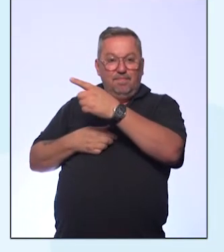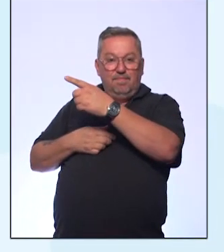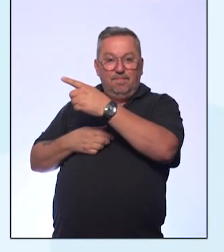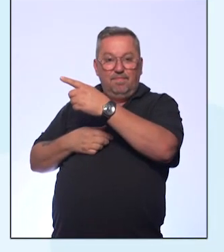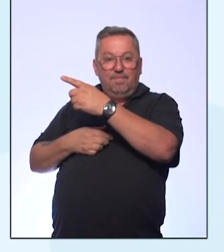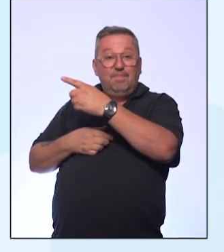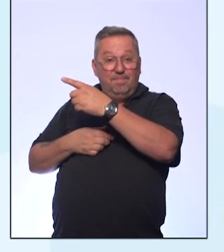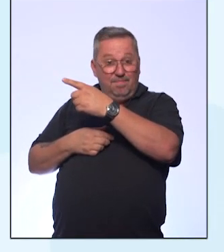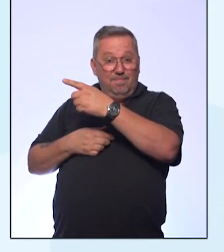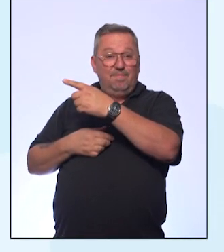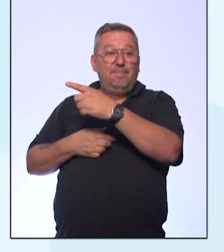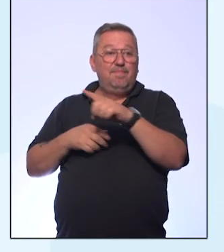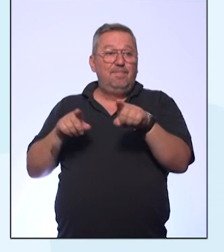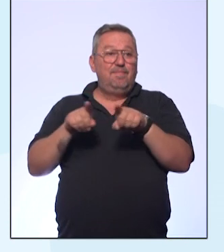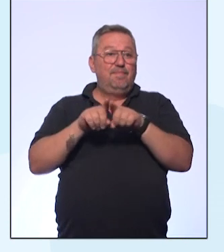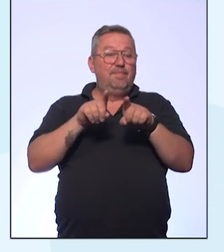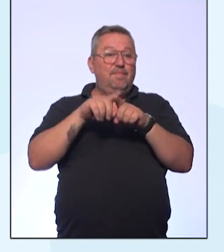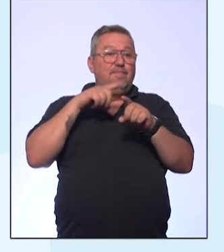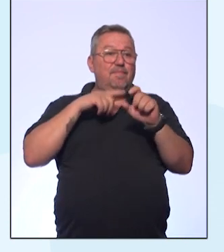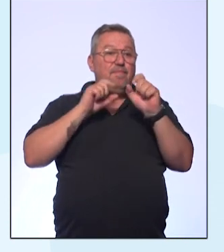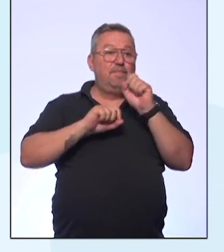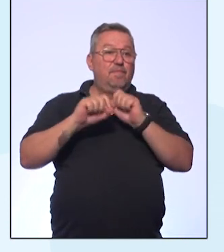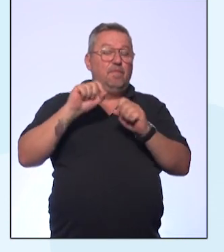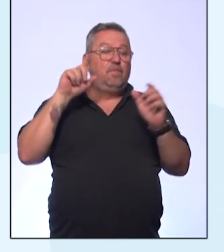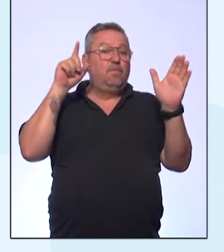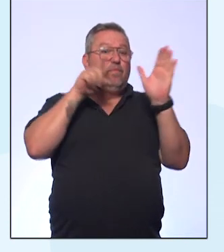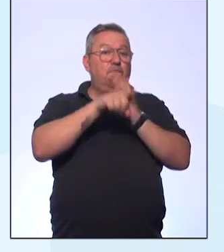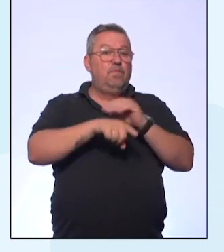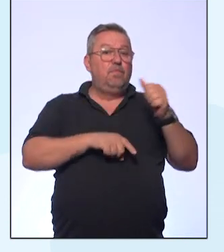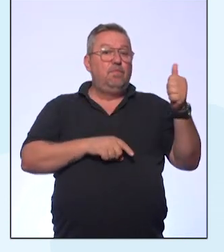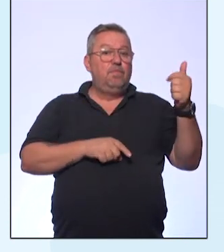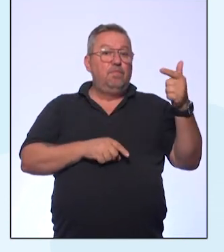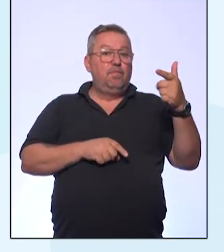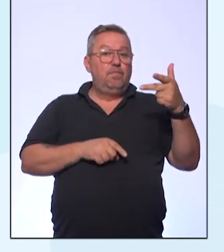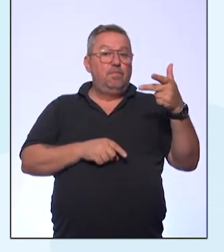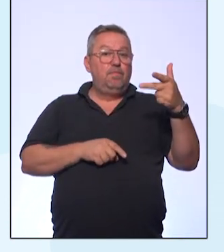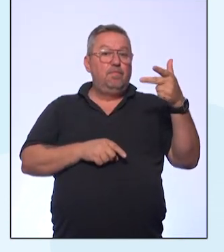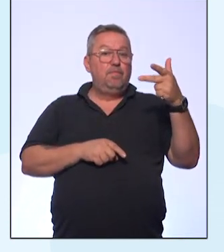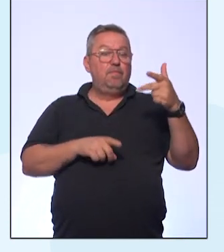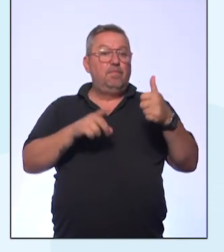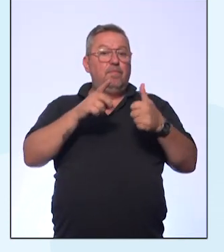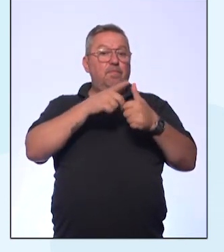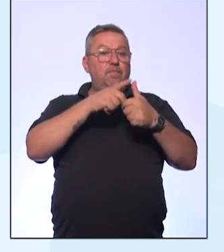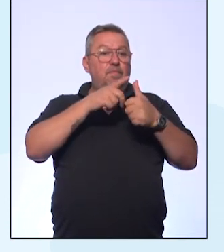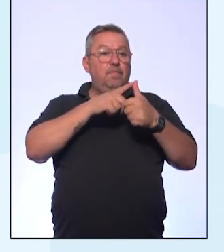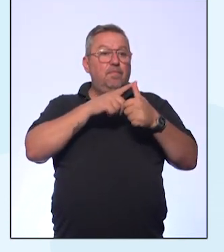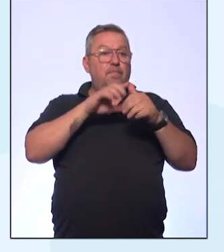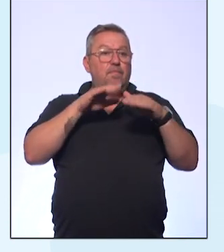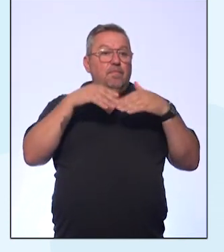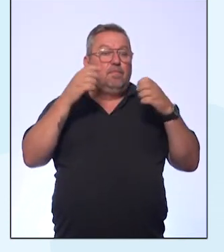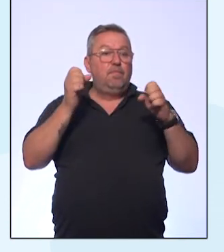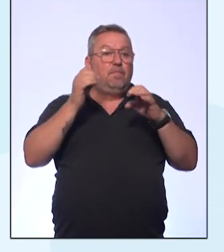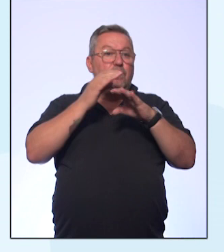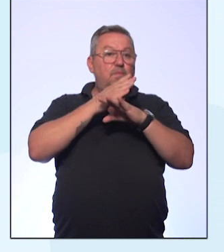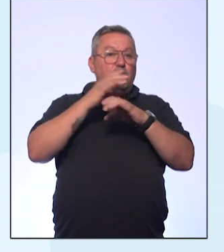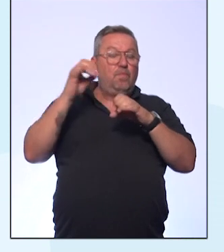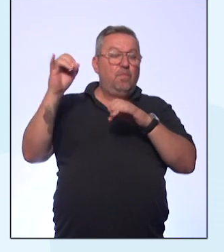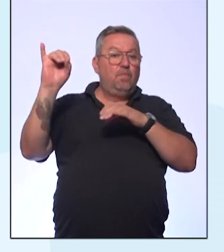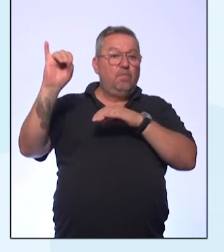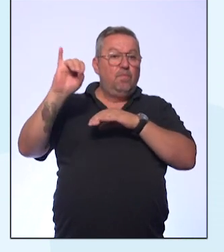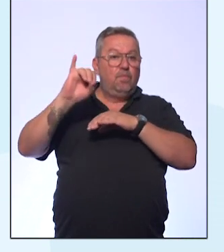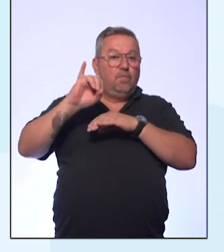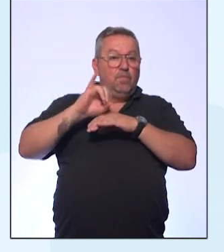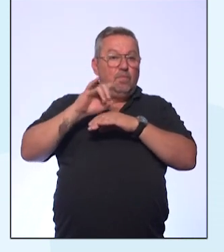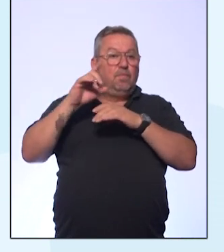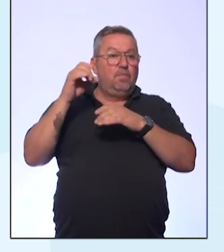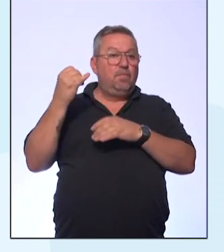favor, isso. A gente tem 3 questões. Primeira questão. Qual fluxo internacional